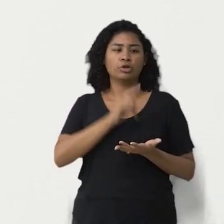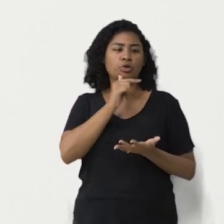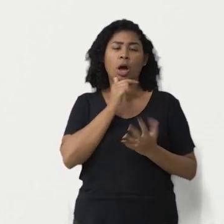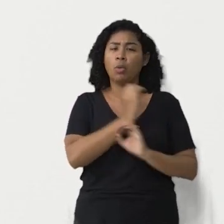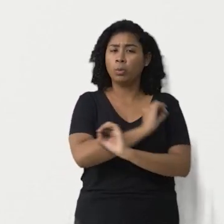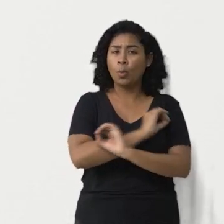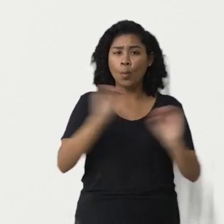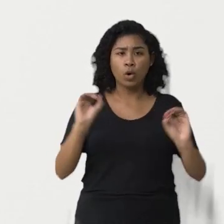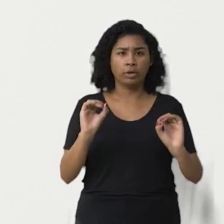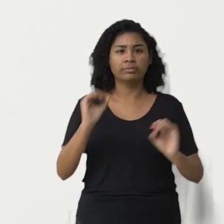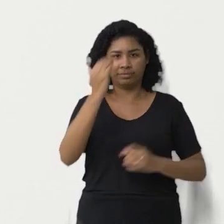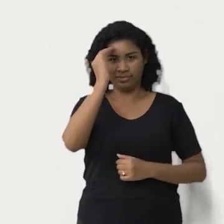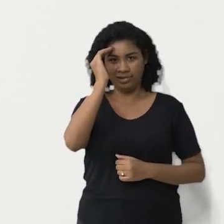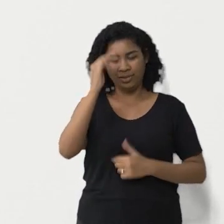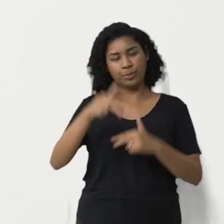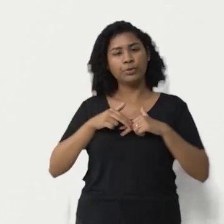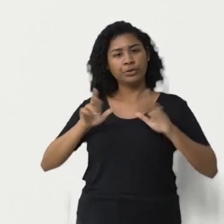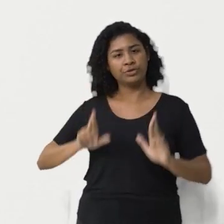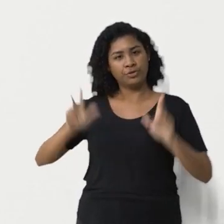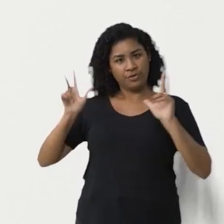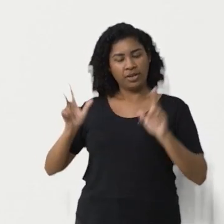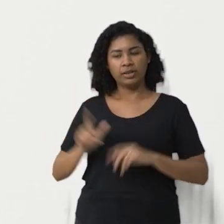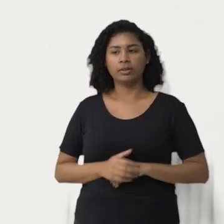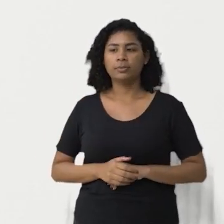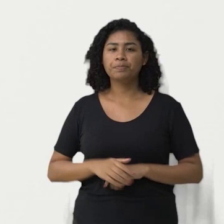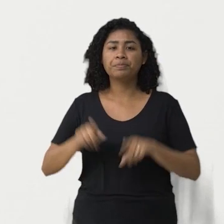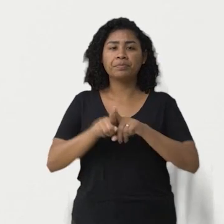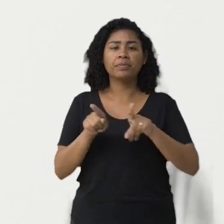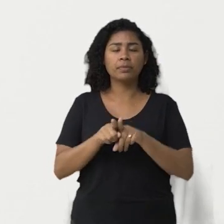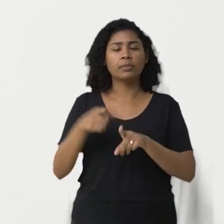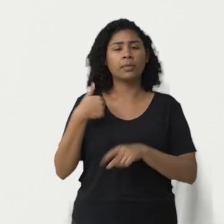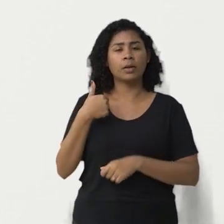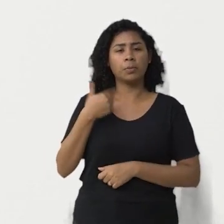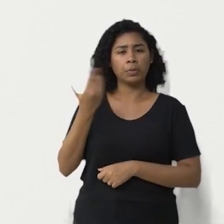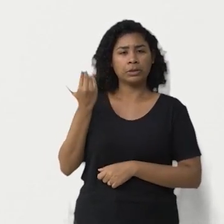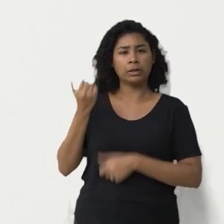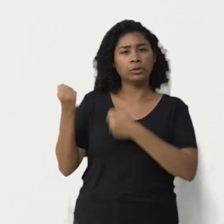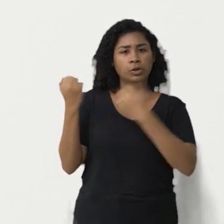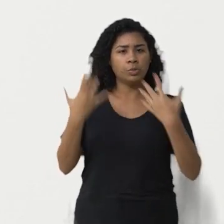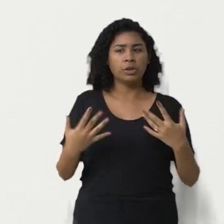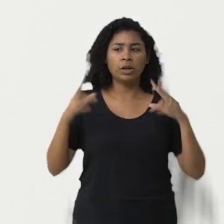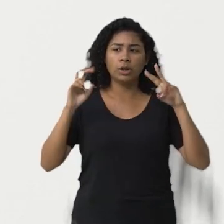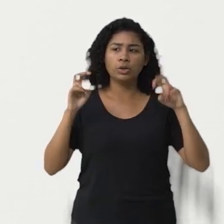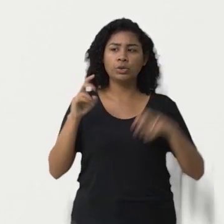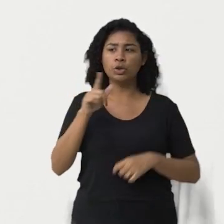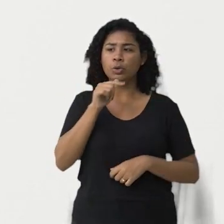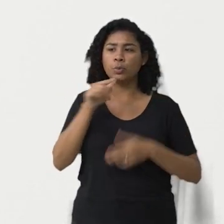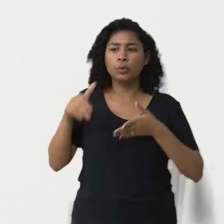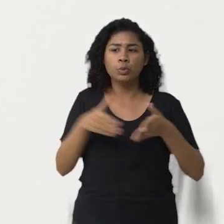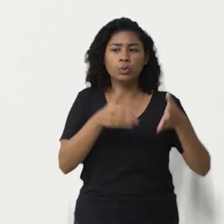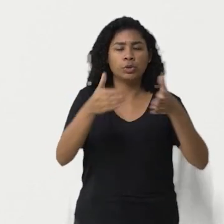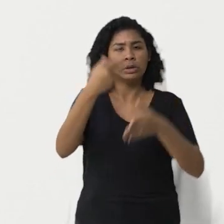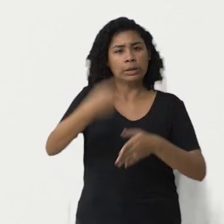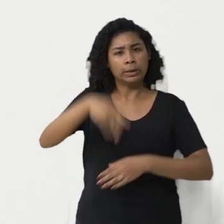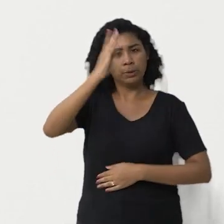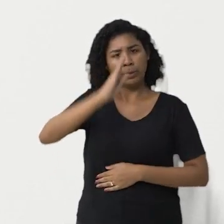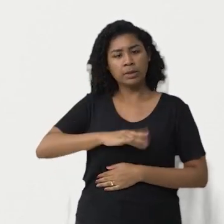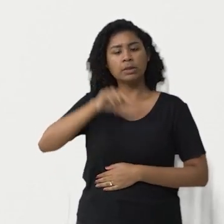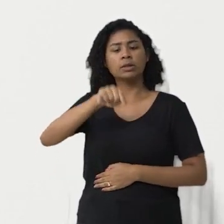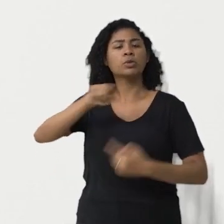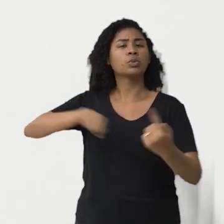também estudamos sobre os rios brasileiros, que eles vão ser muito utilizados, principalmente, gente, como fonte